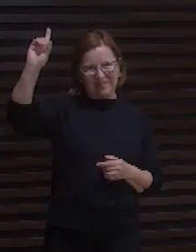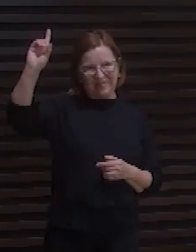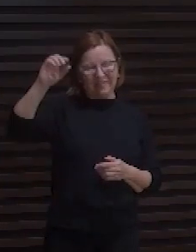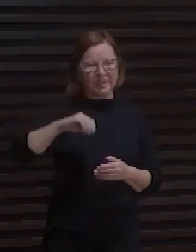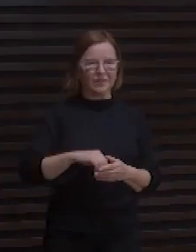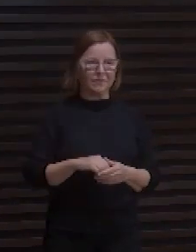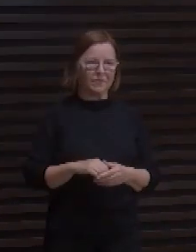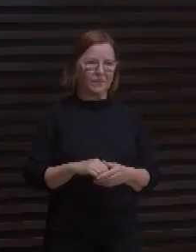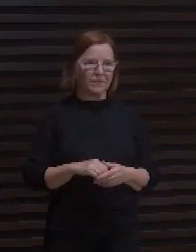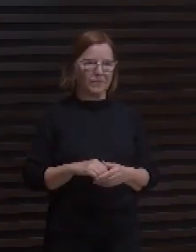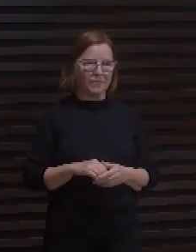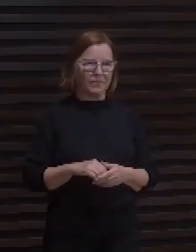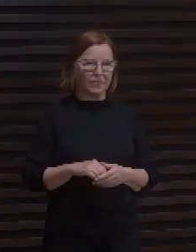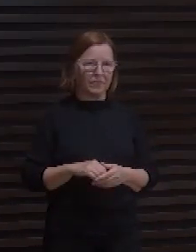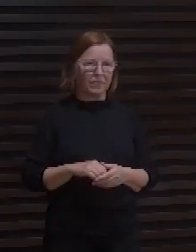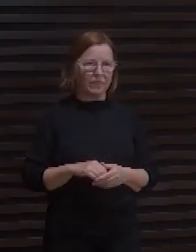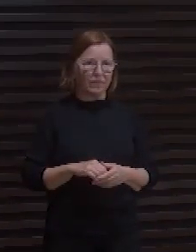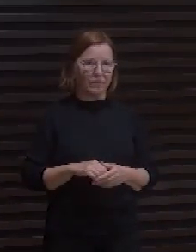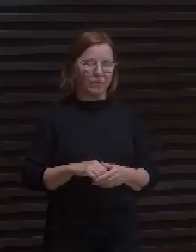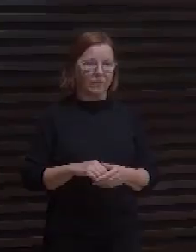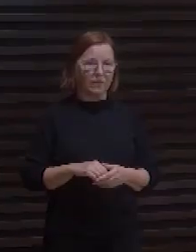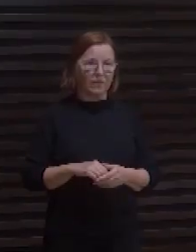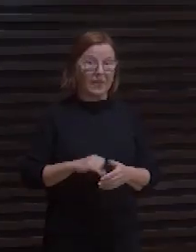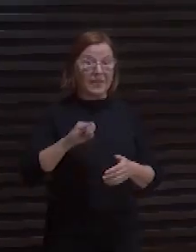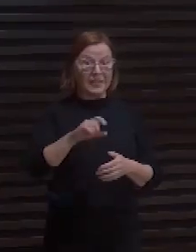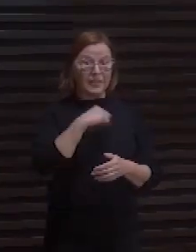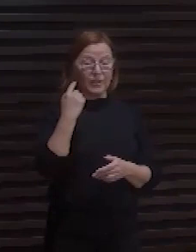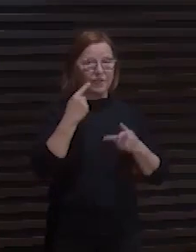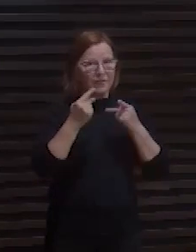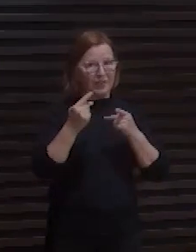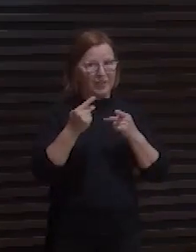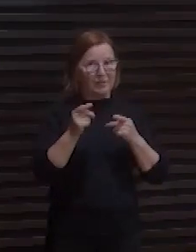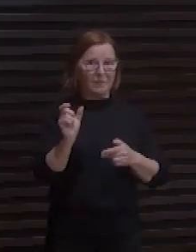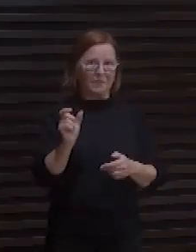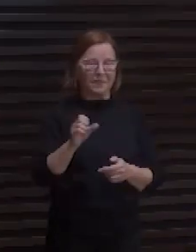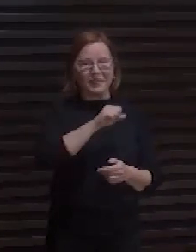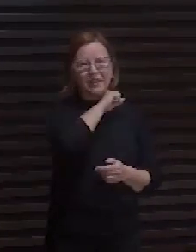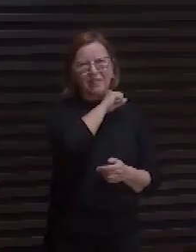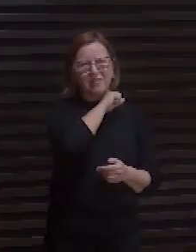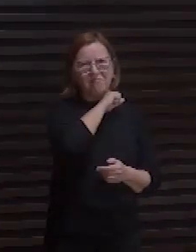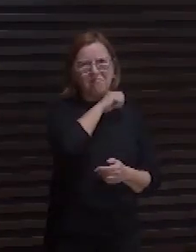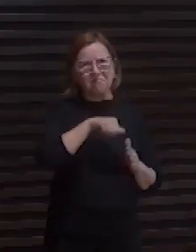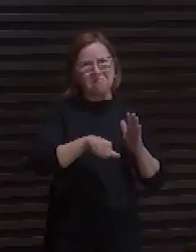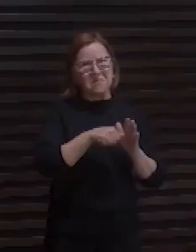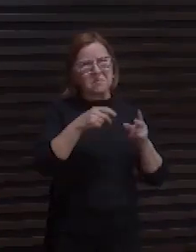Quando nós falamos sobre essa palavra sacrifício, a primeira coisa que eu acho que vem à nossa